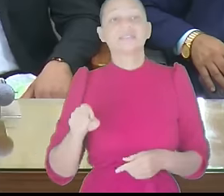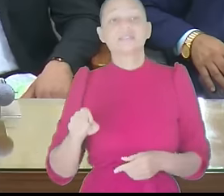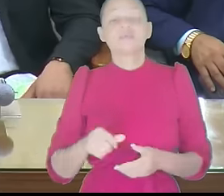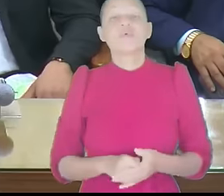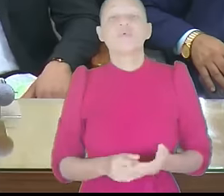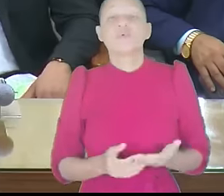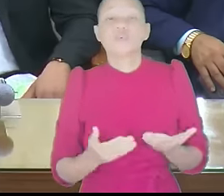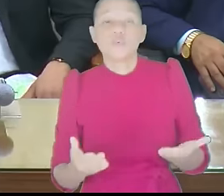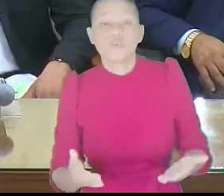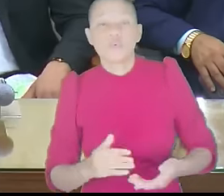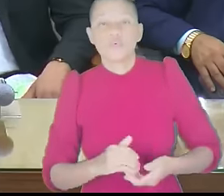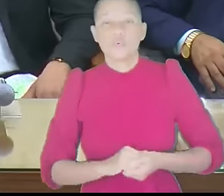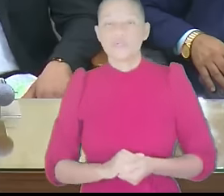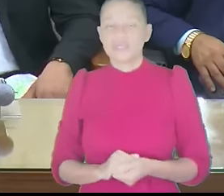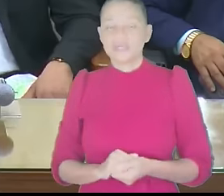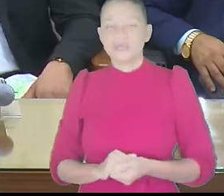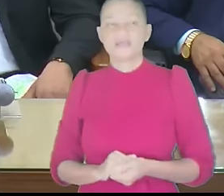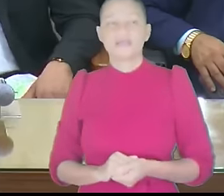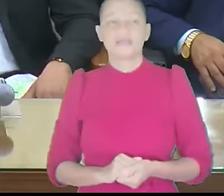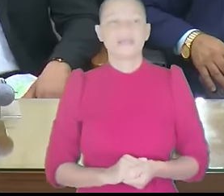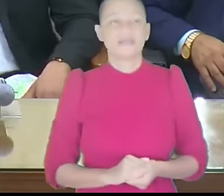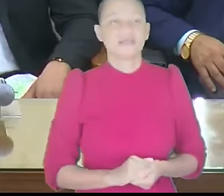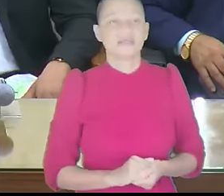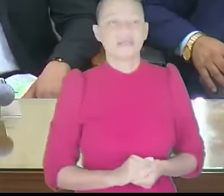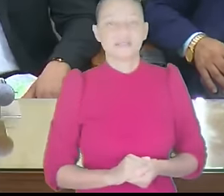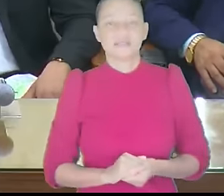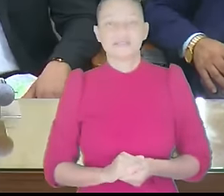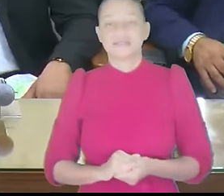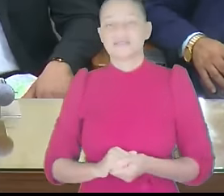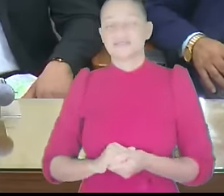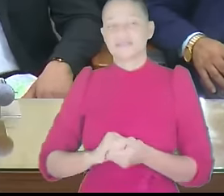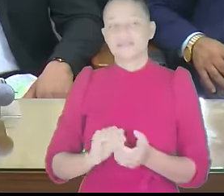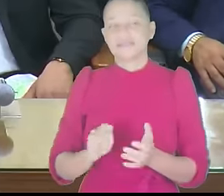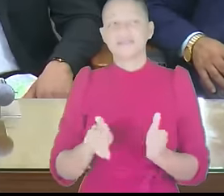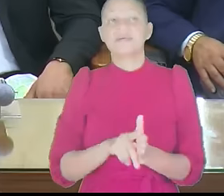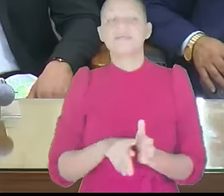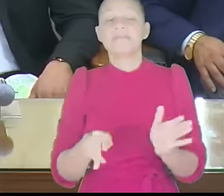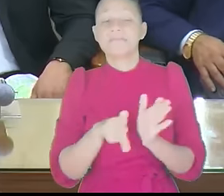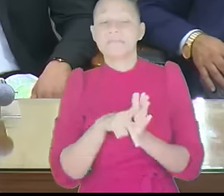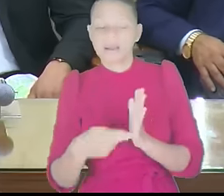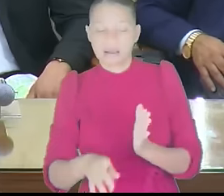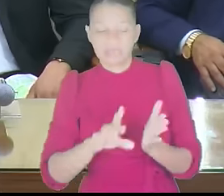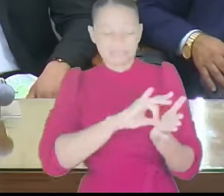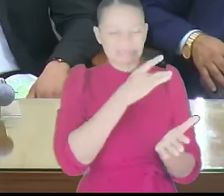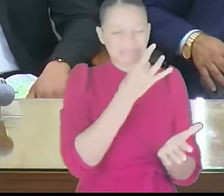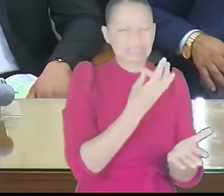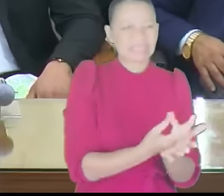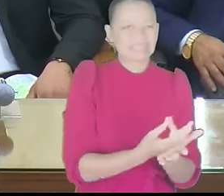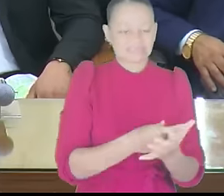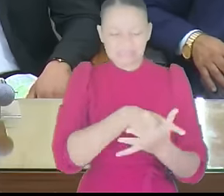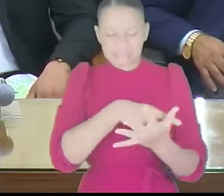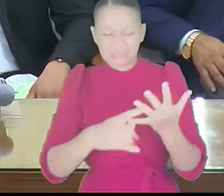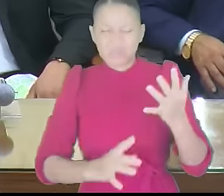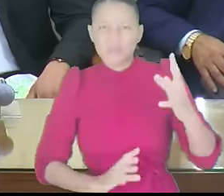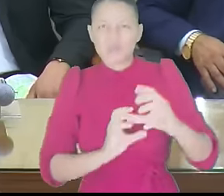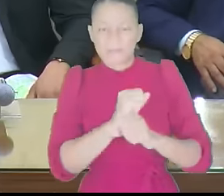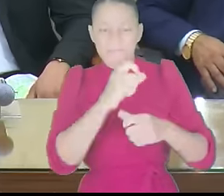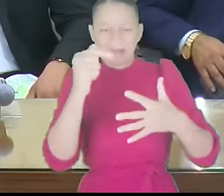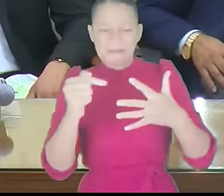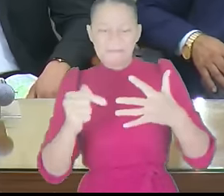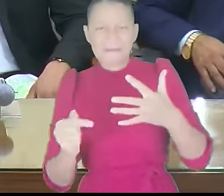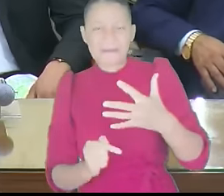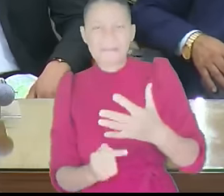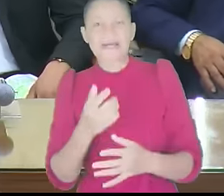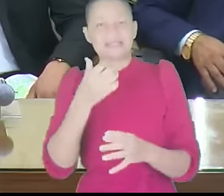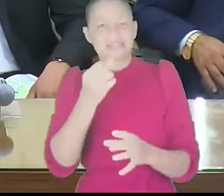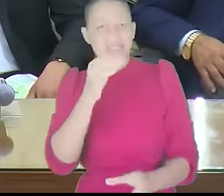arianismo, as heresias, várias heresias, o adicionismo. 6 heresias perigosas entraram